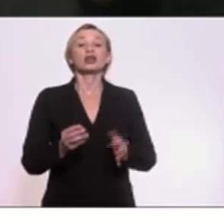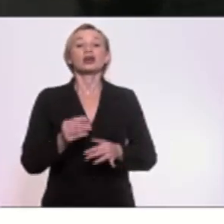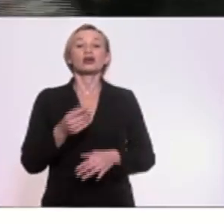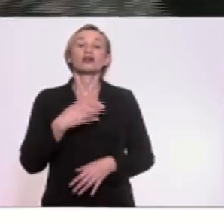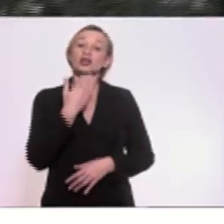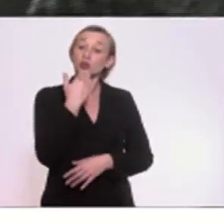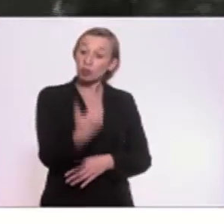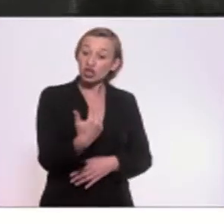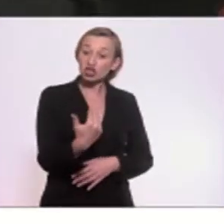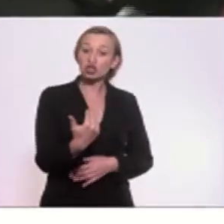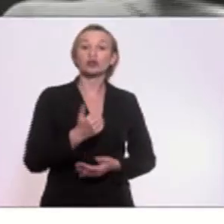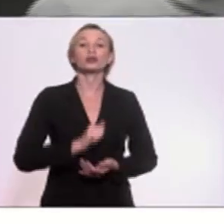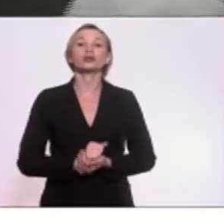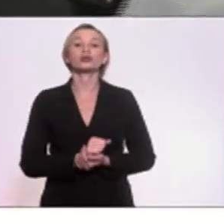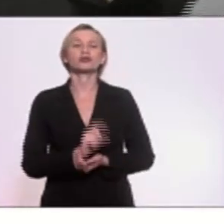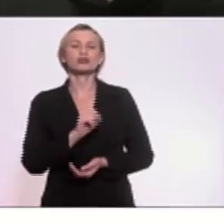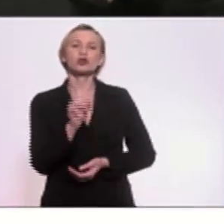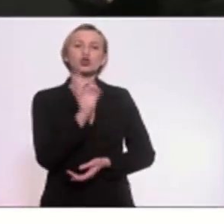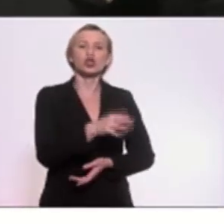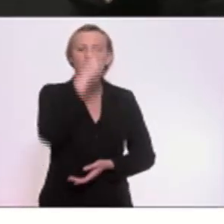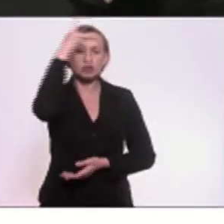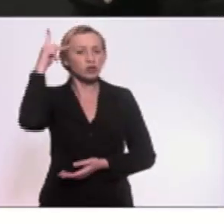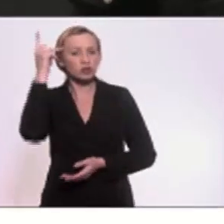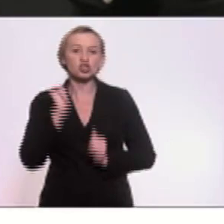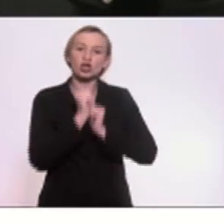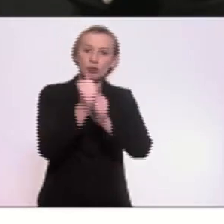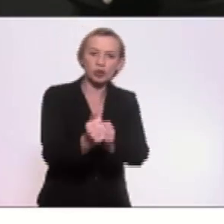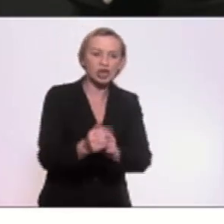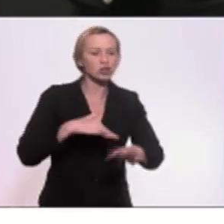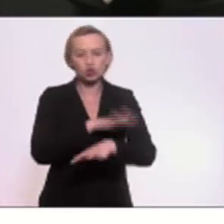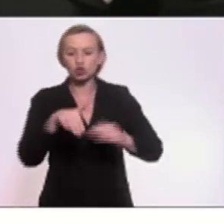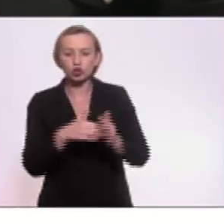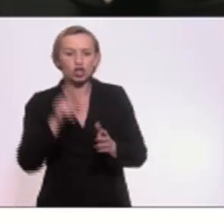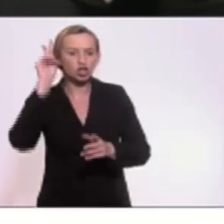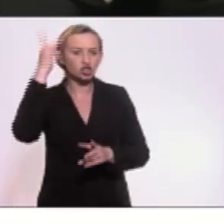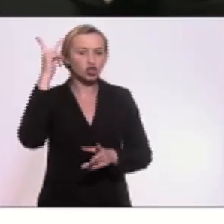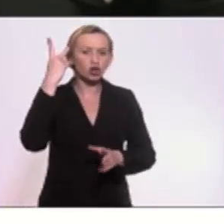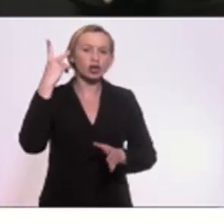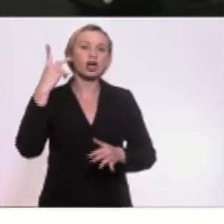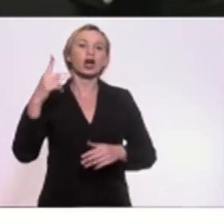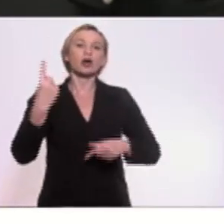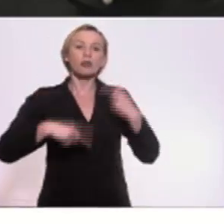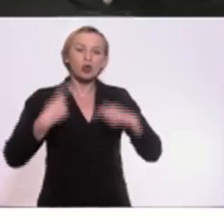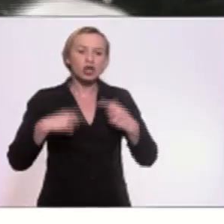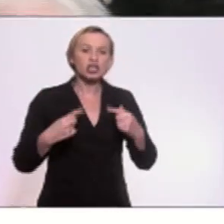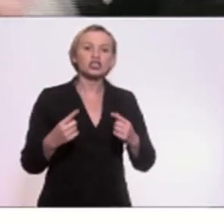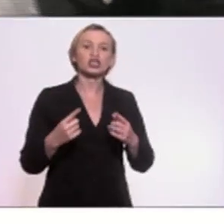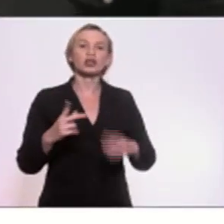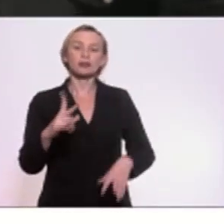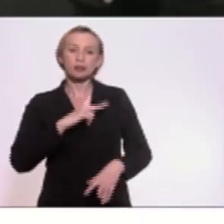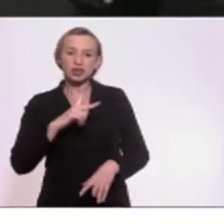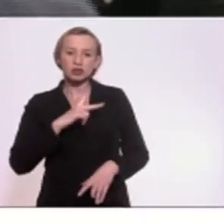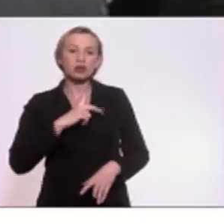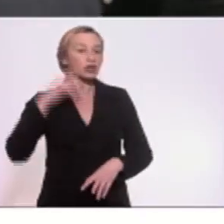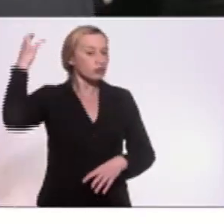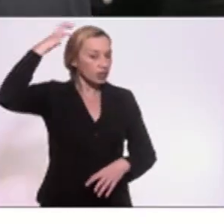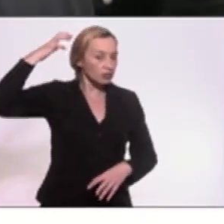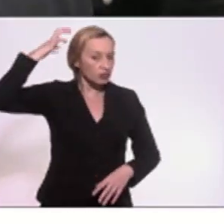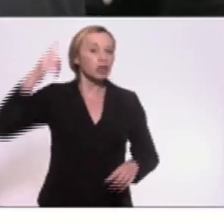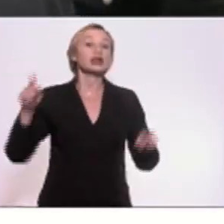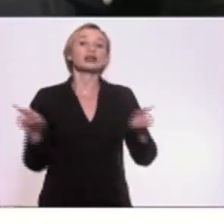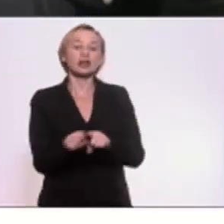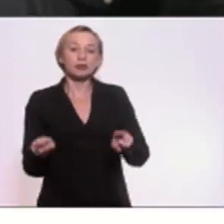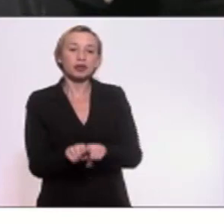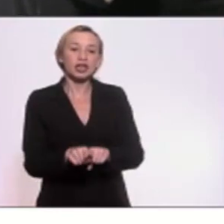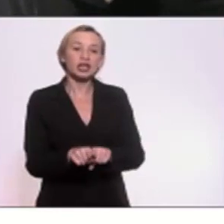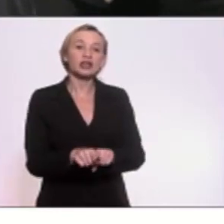com pedido não só das pessoas que acompanharam toda a trajetória política, enfim, privada de Marielle Franco, mas